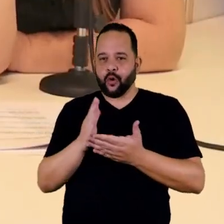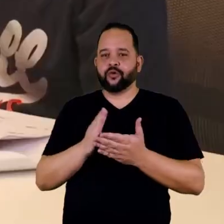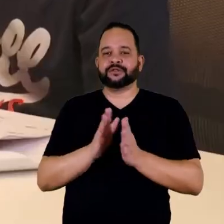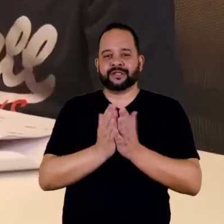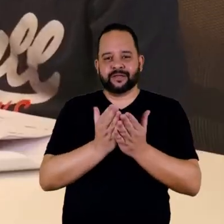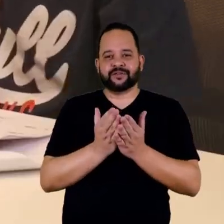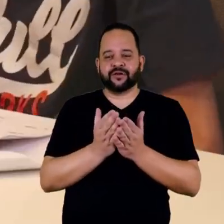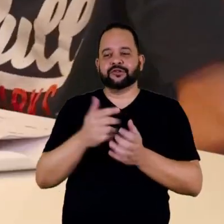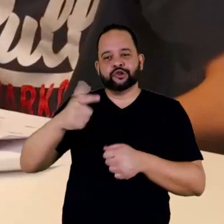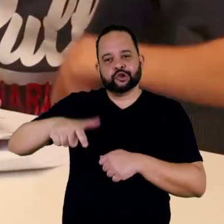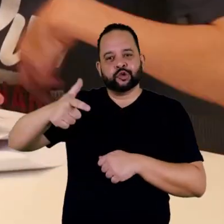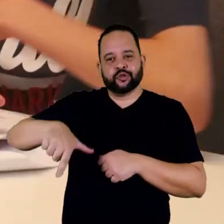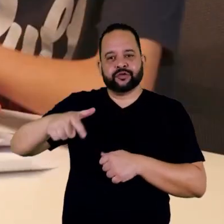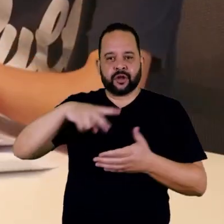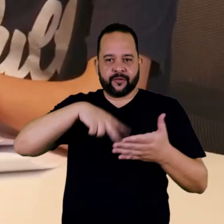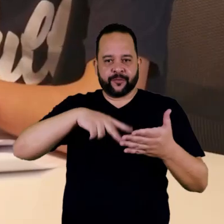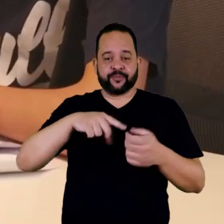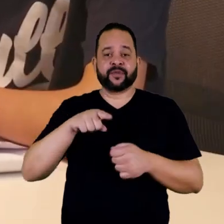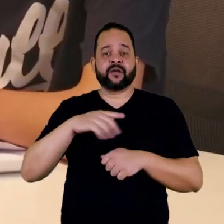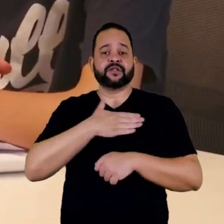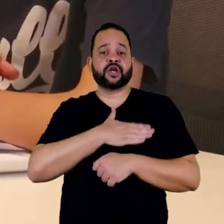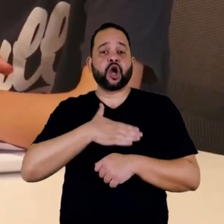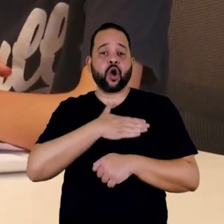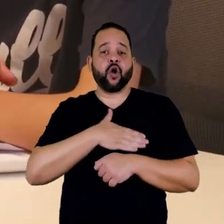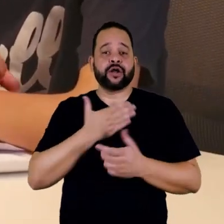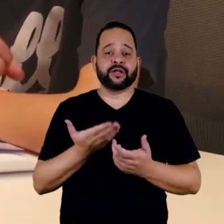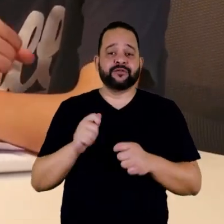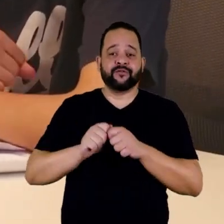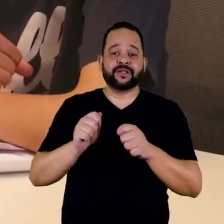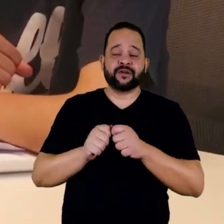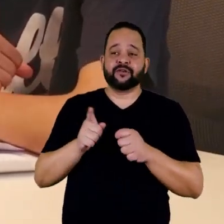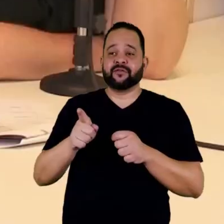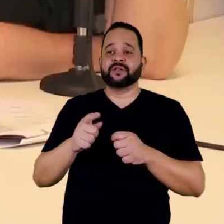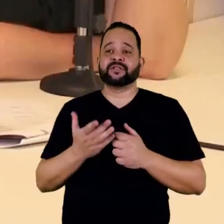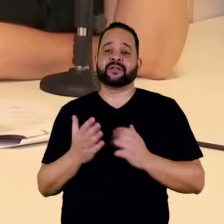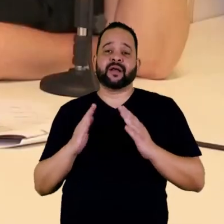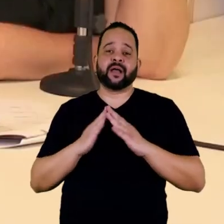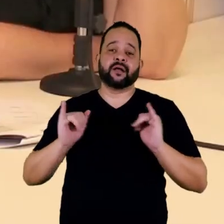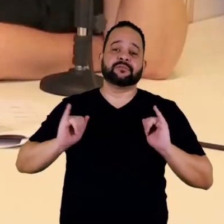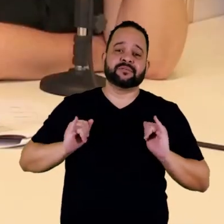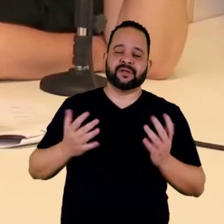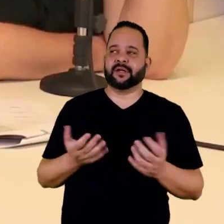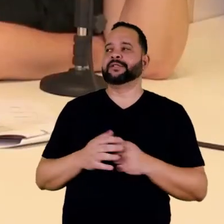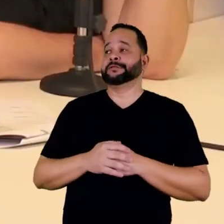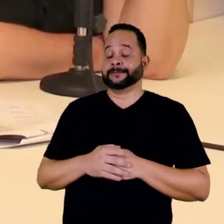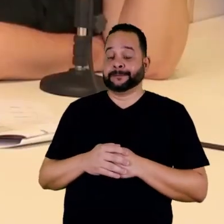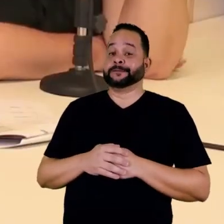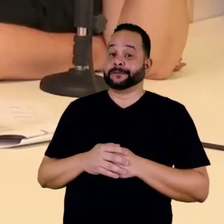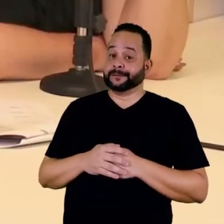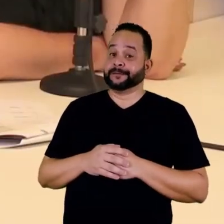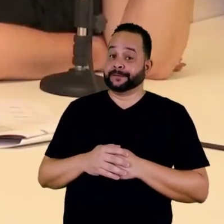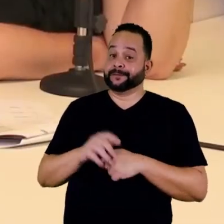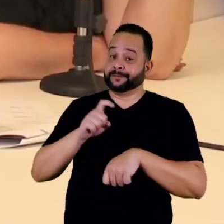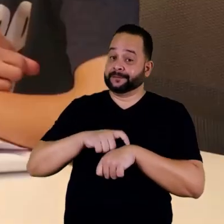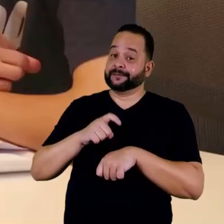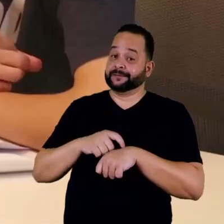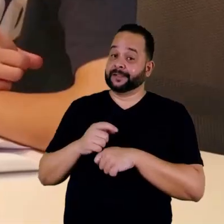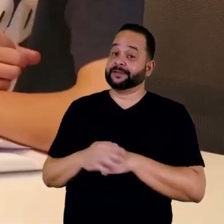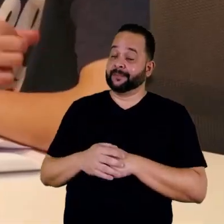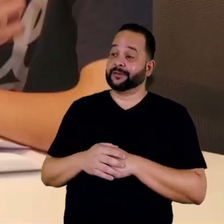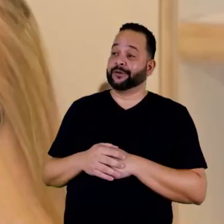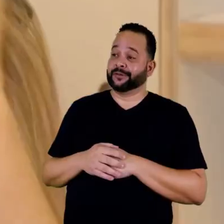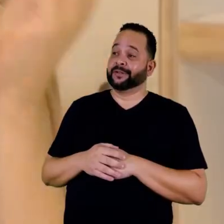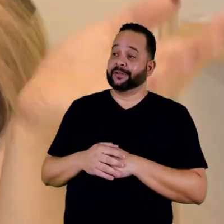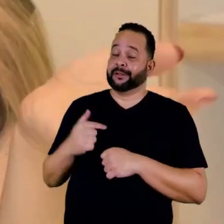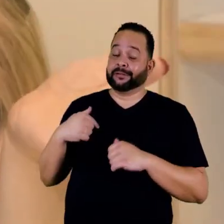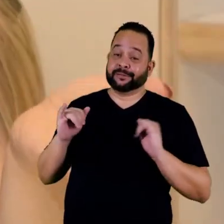muito de ler é o que você mais gosta de fazer quando você não tá trabalhando é faz tempo que isso não acontece tá f Mel vou confessar